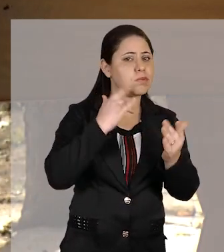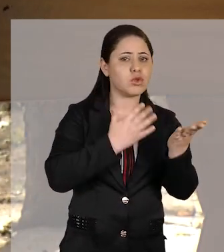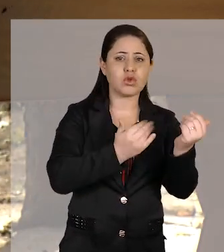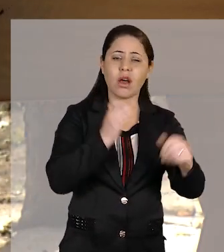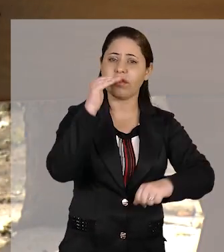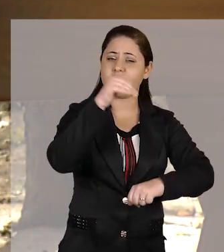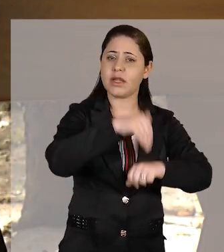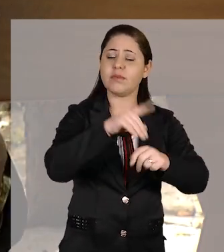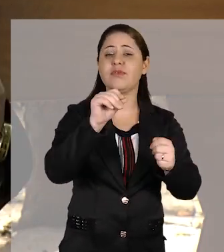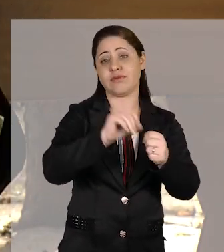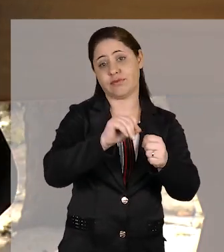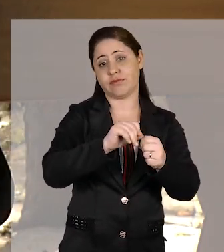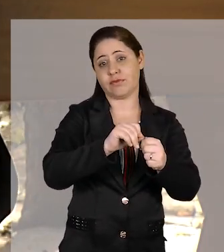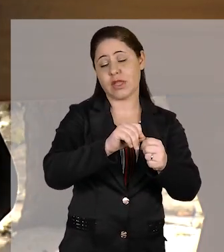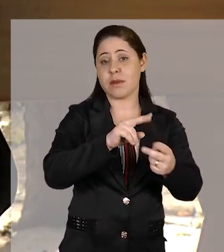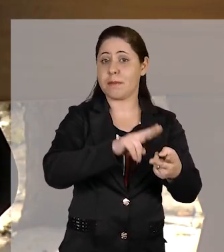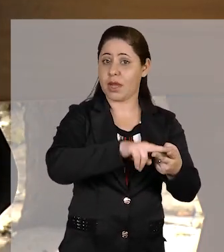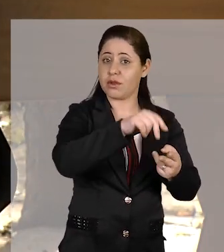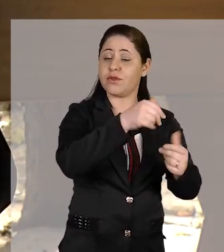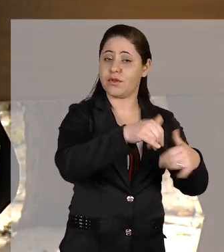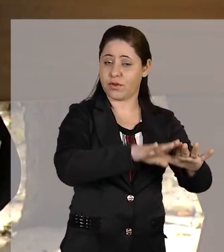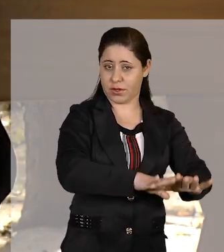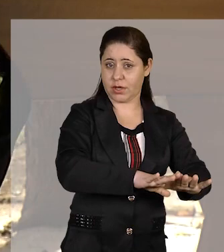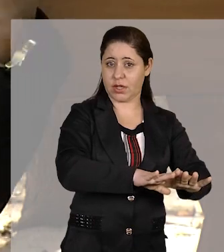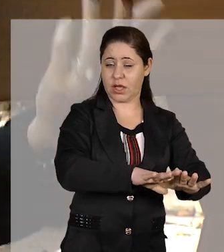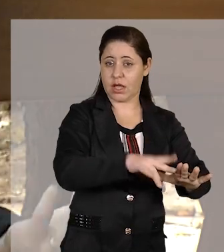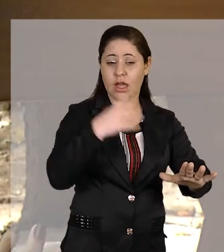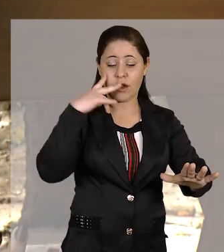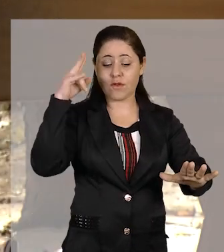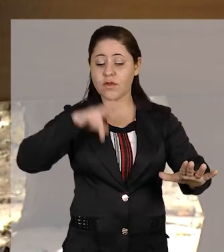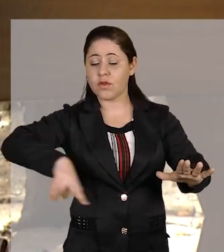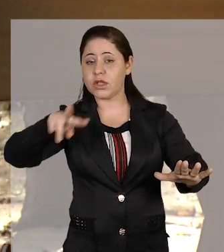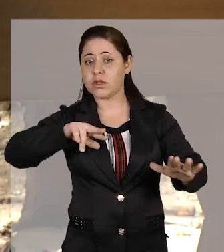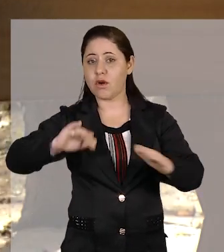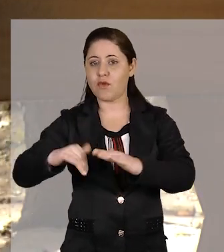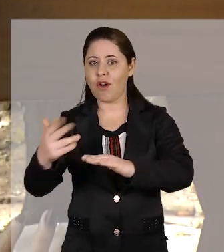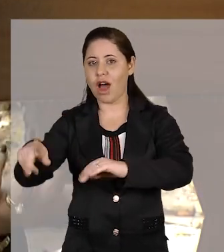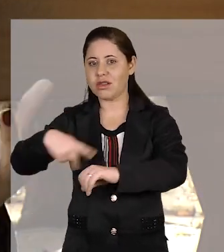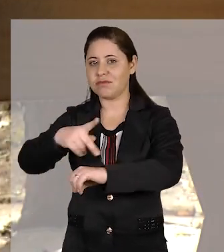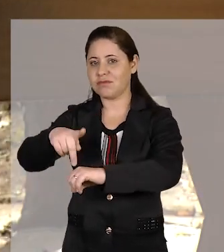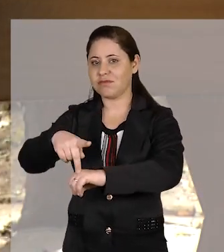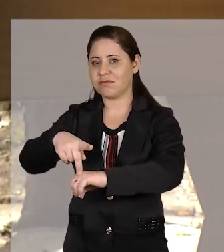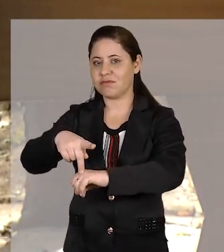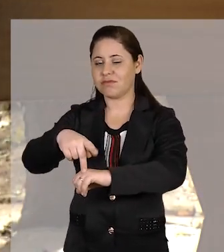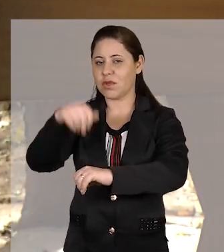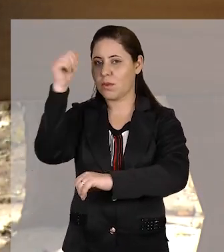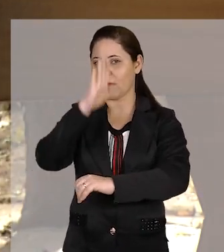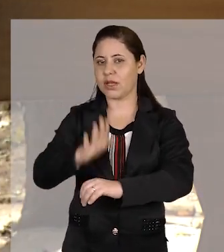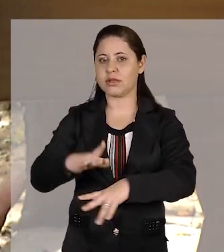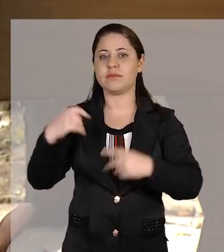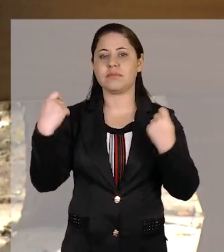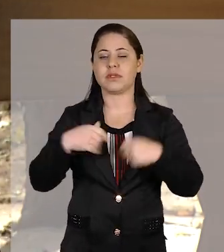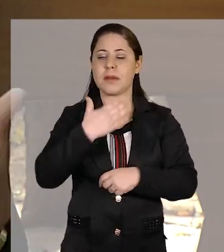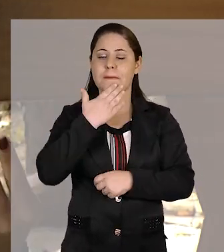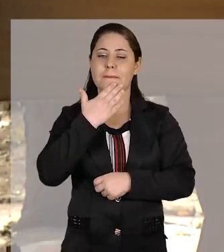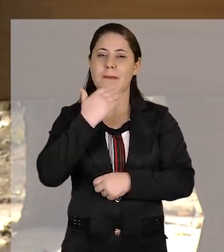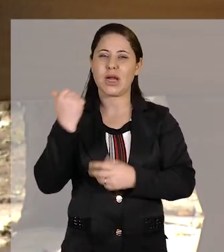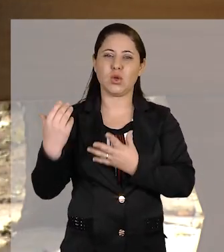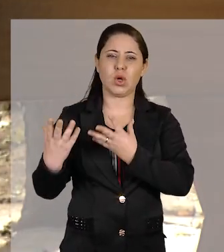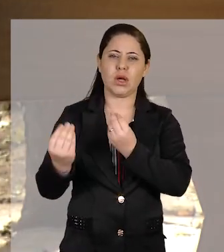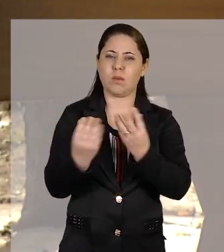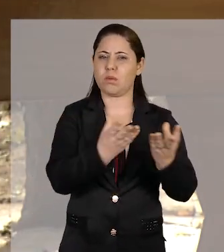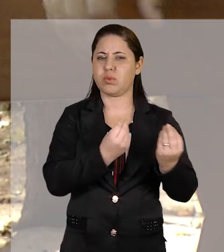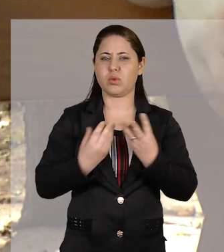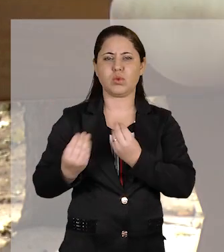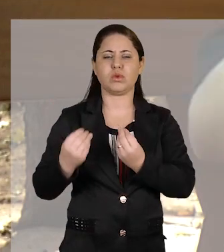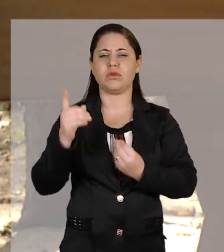isso significa que, diante da visão internacional, o Brasil ainda precisa melhorar